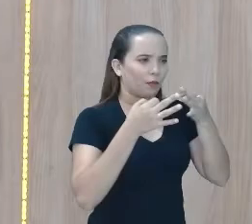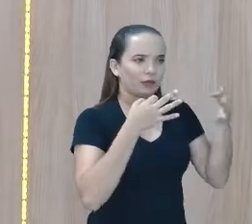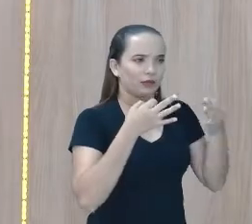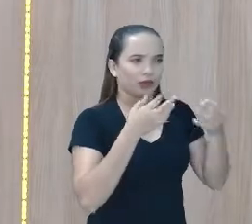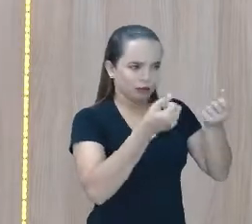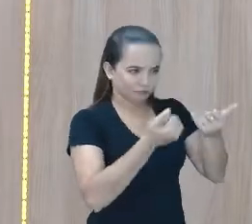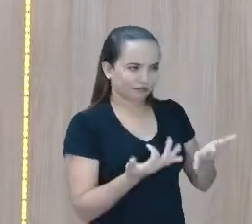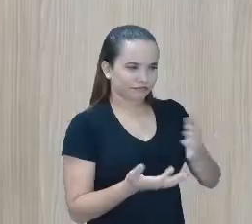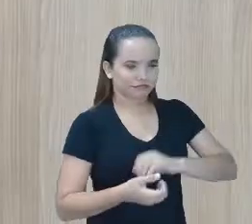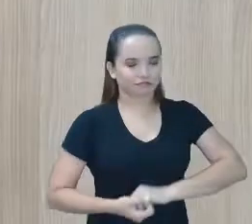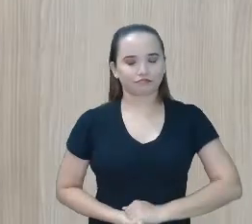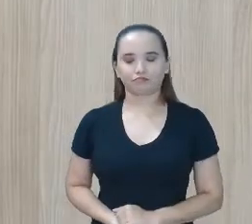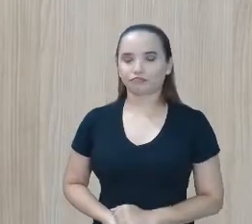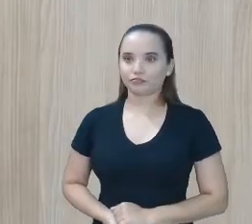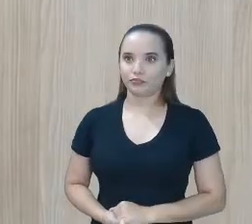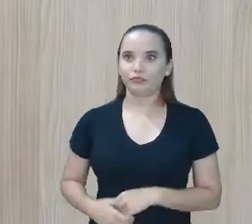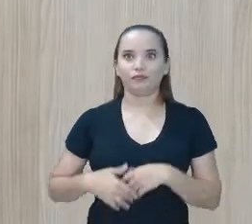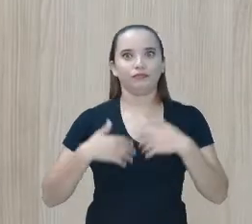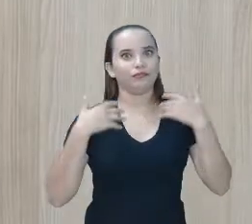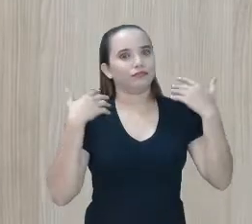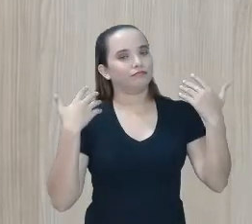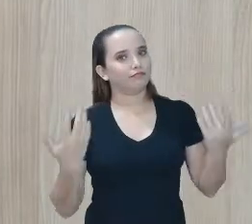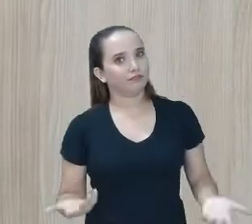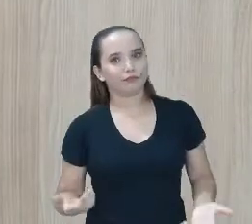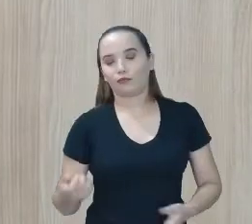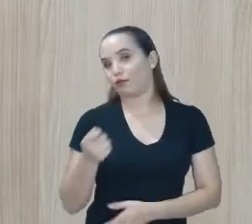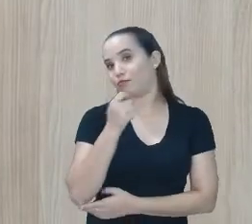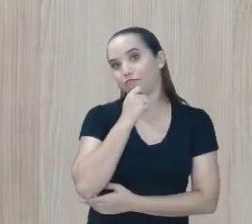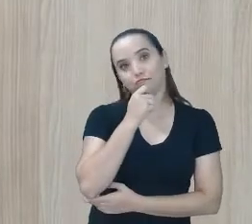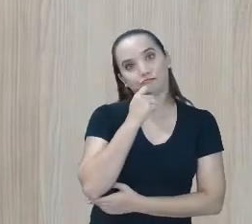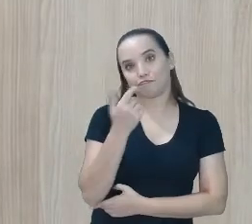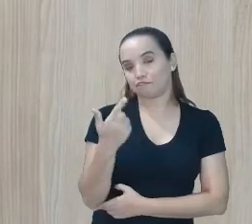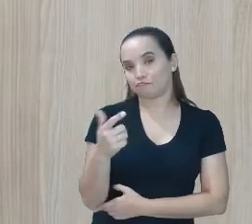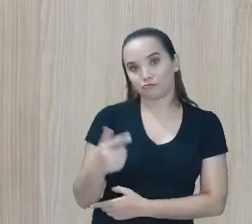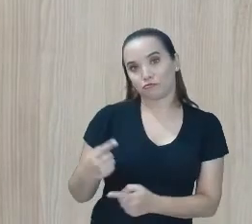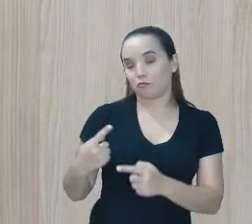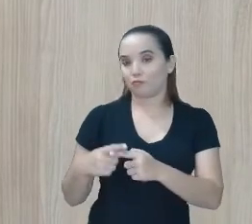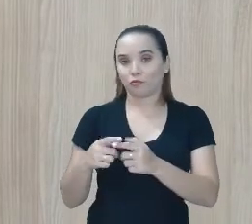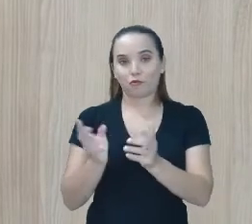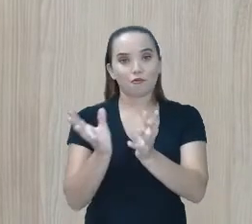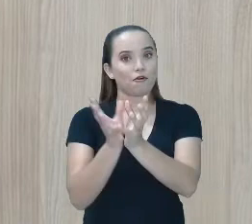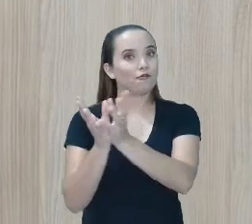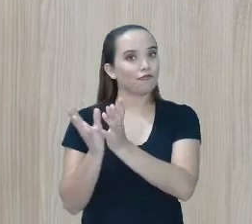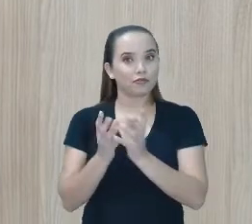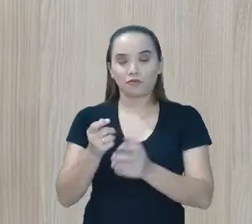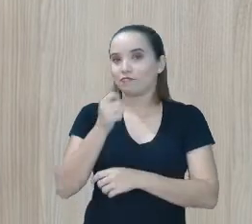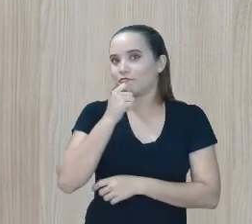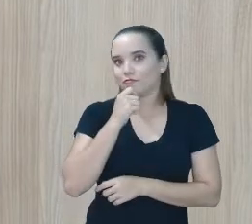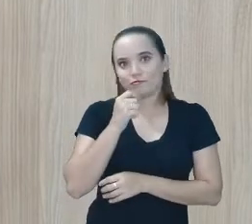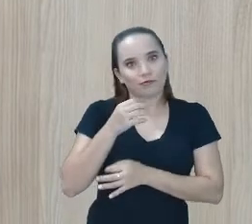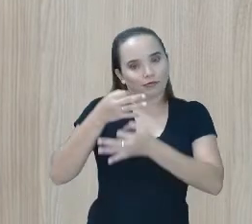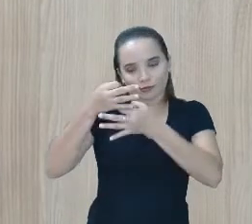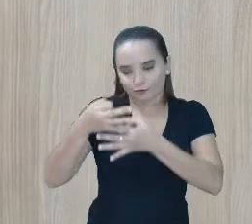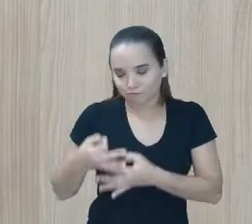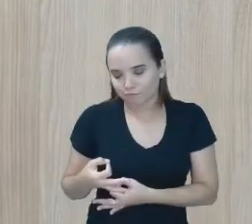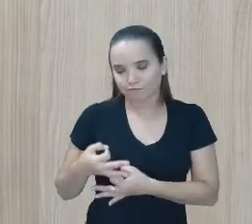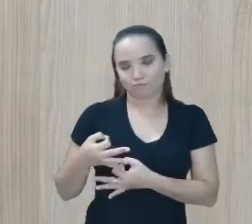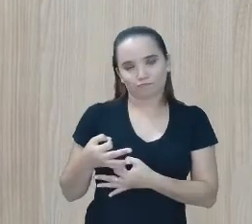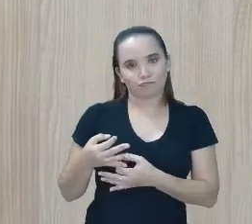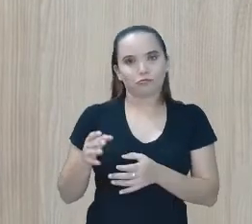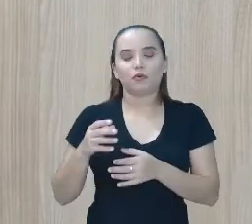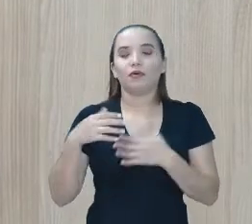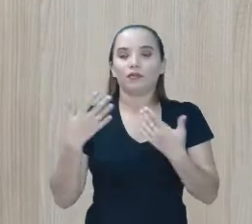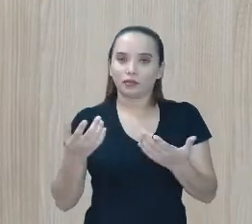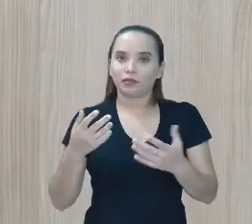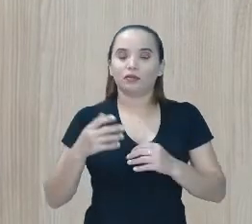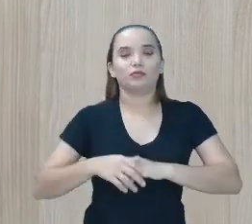fale comigo aí. A gente ainda não tem participação porque as turmas ainda não estão definidas, né? A gente não está conseguindo